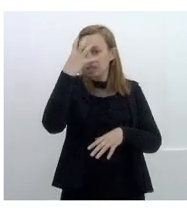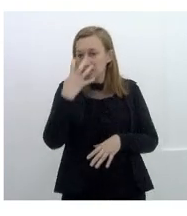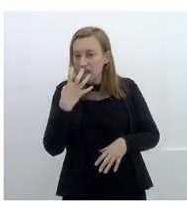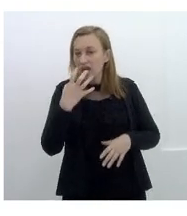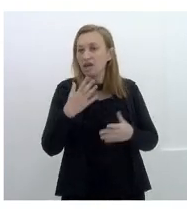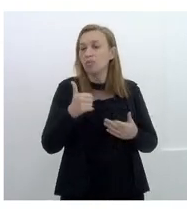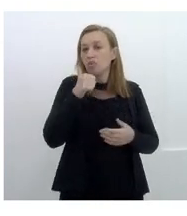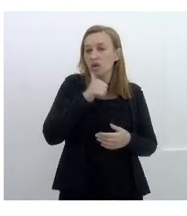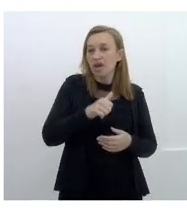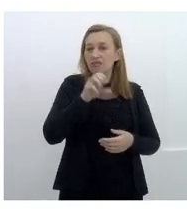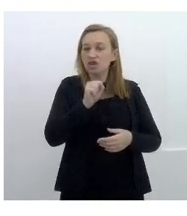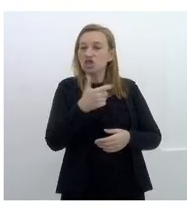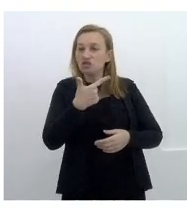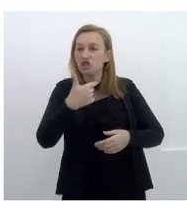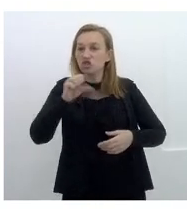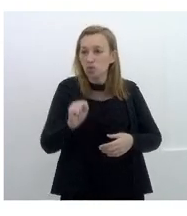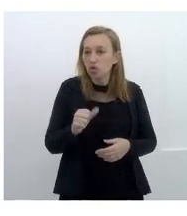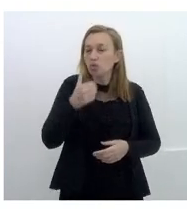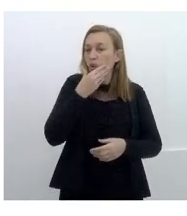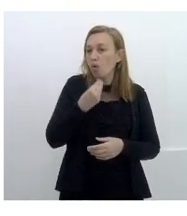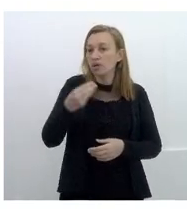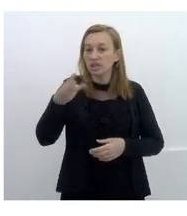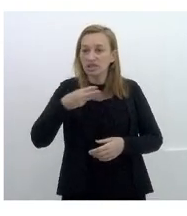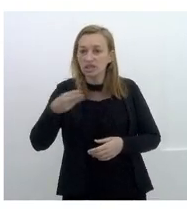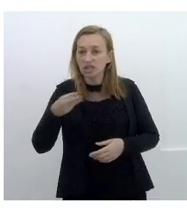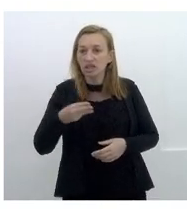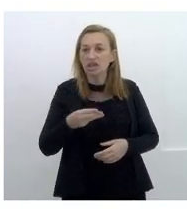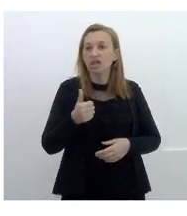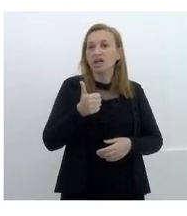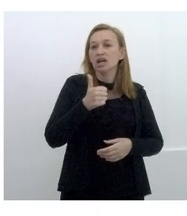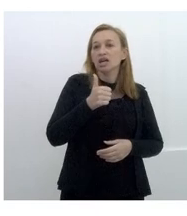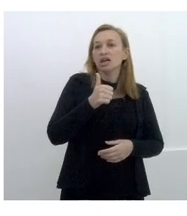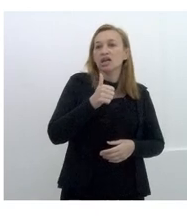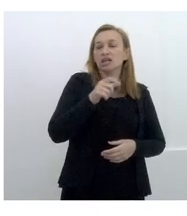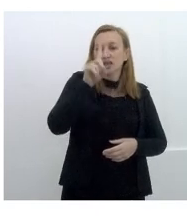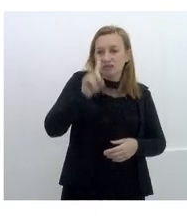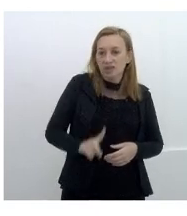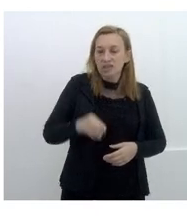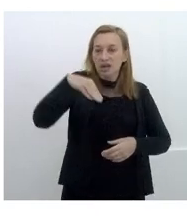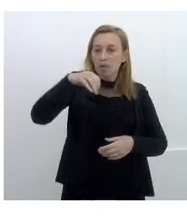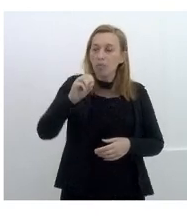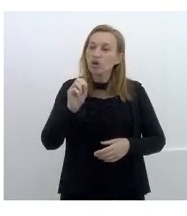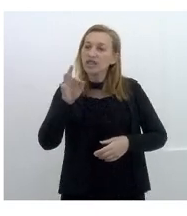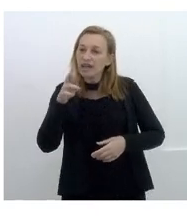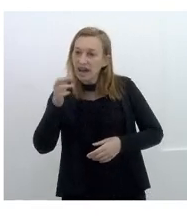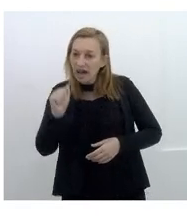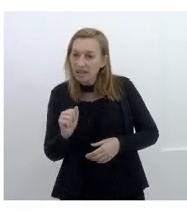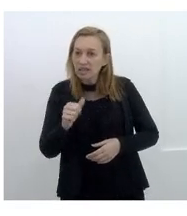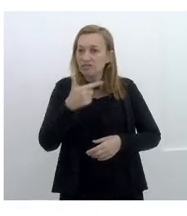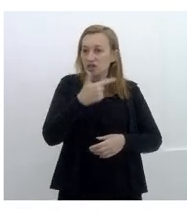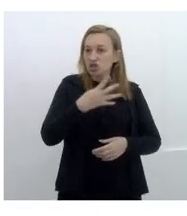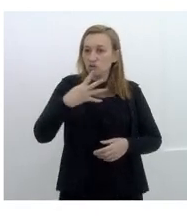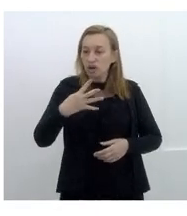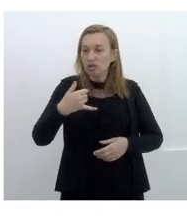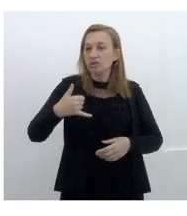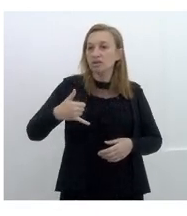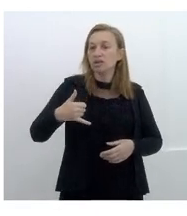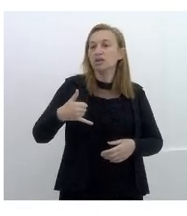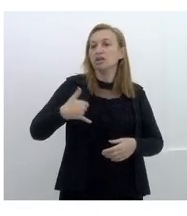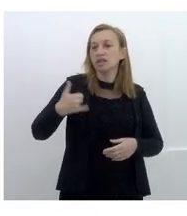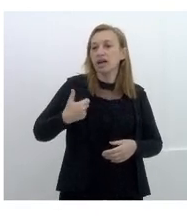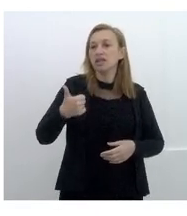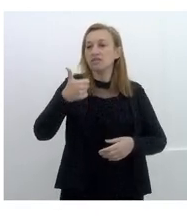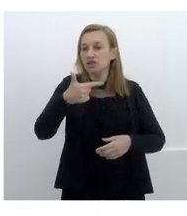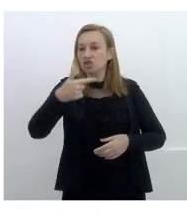mulher 28 homem 33 deficiência moderada é 24:29